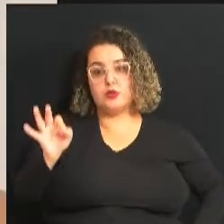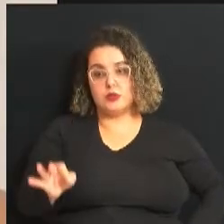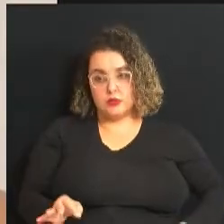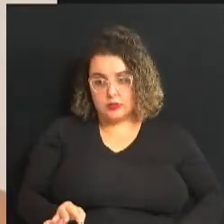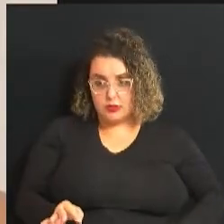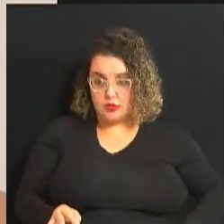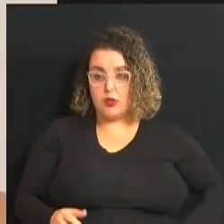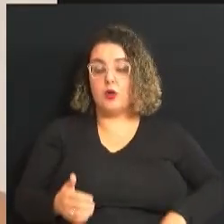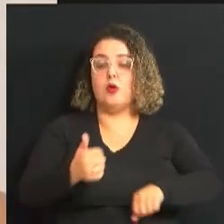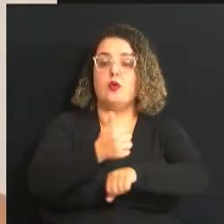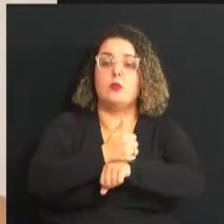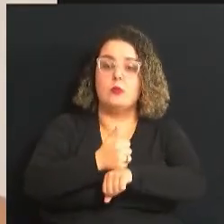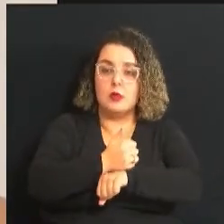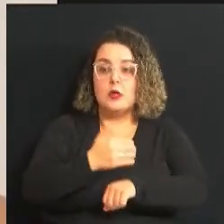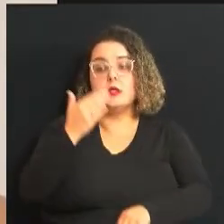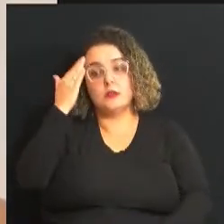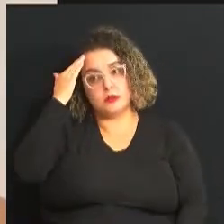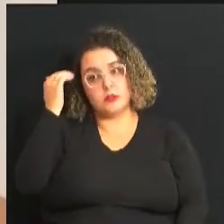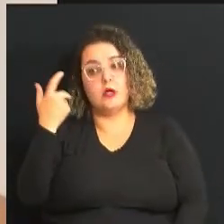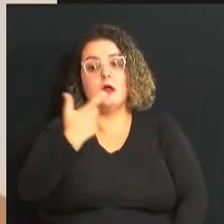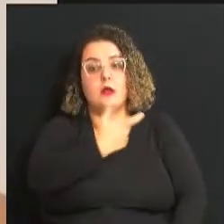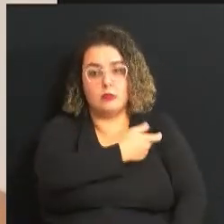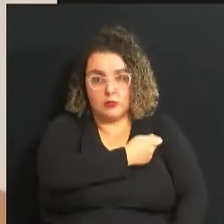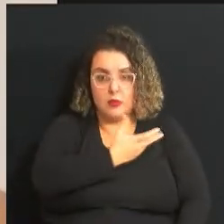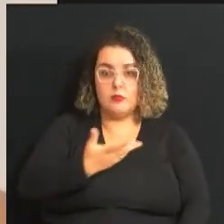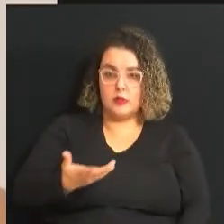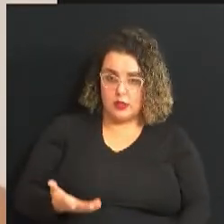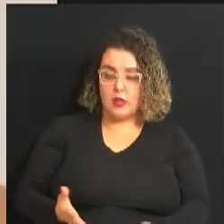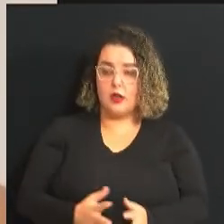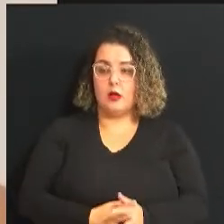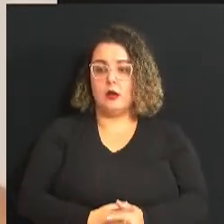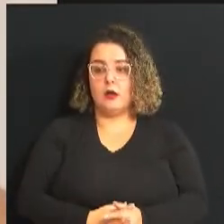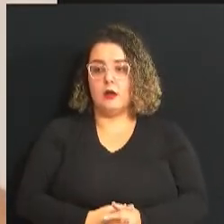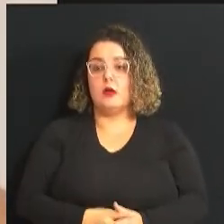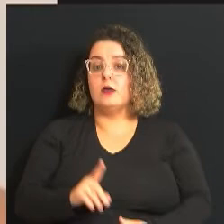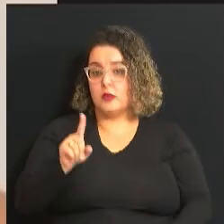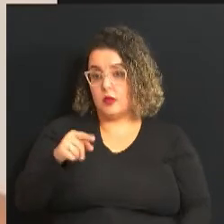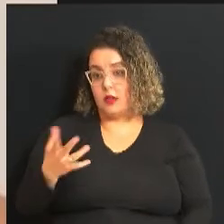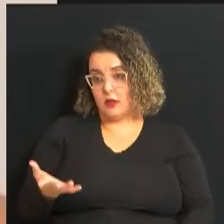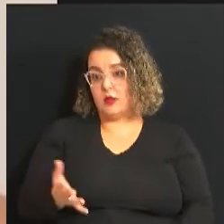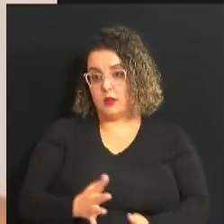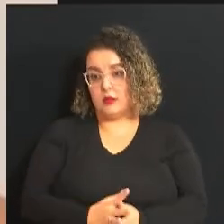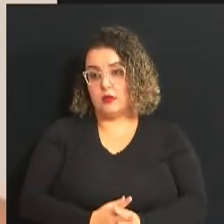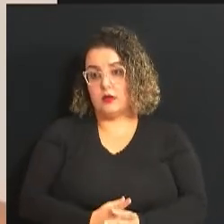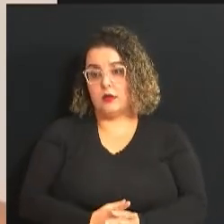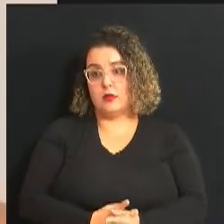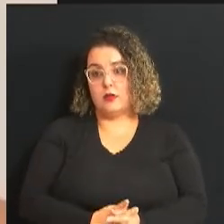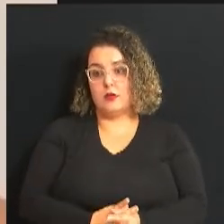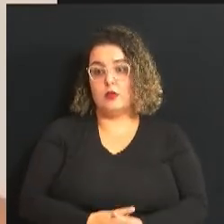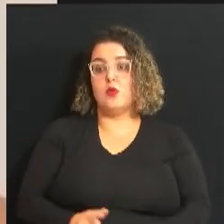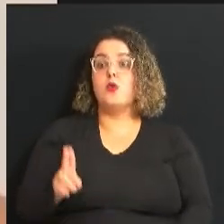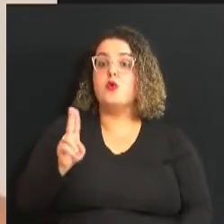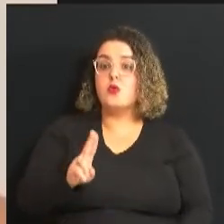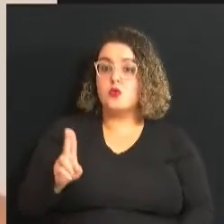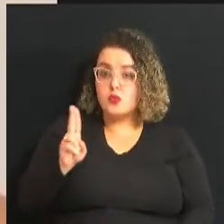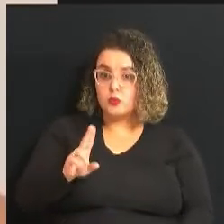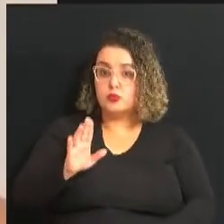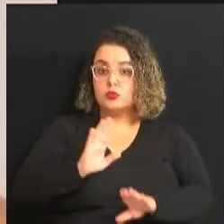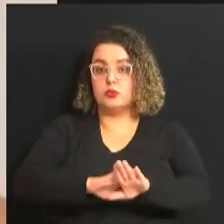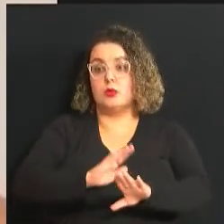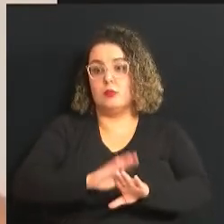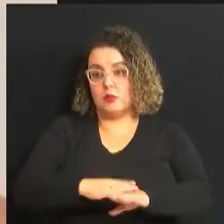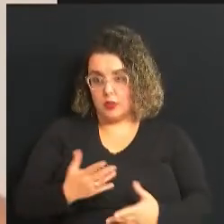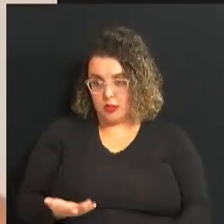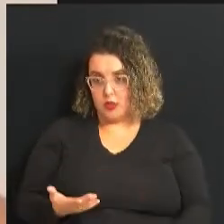profissional que sabe aplicar, que é justamente isso, que é o uso na prática do